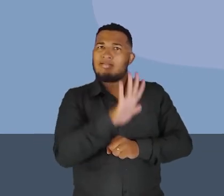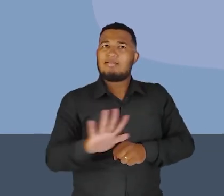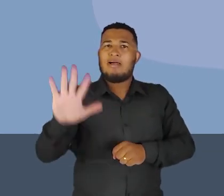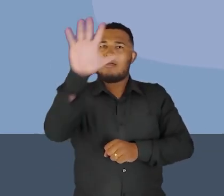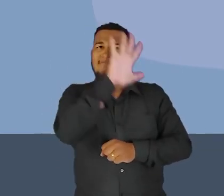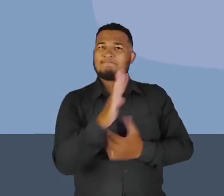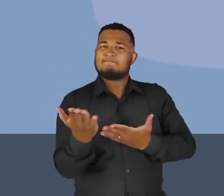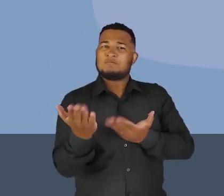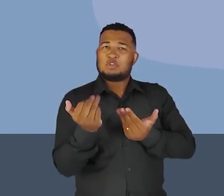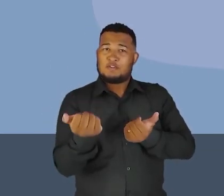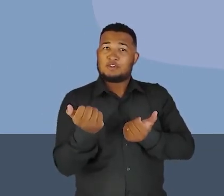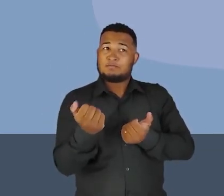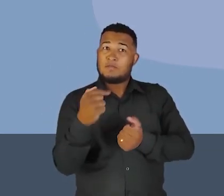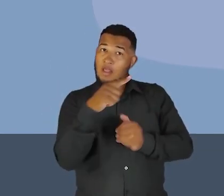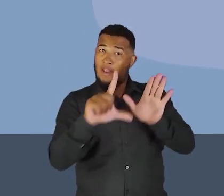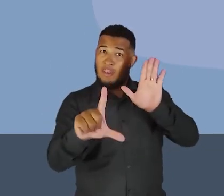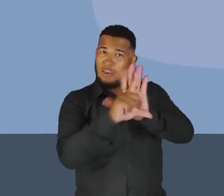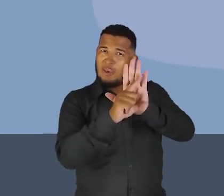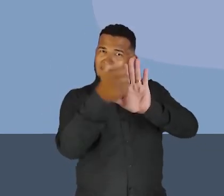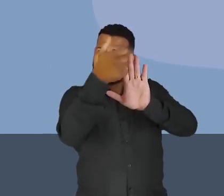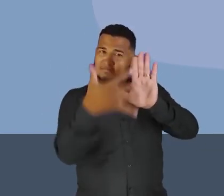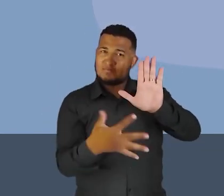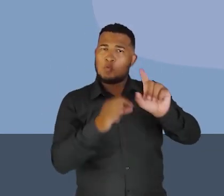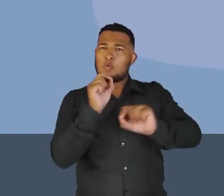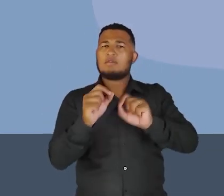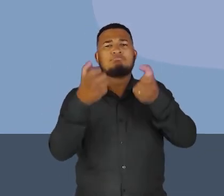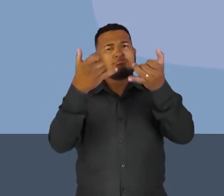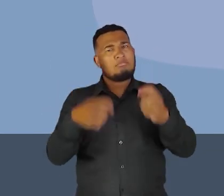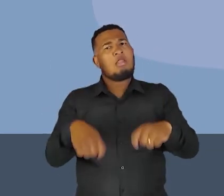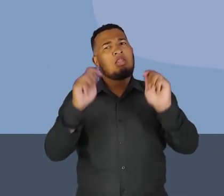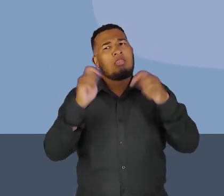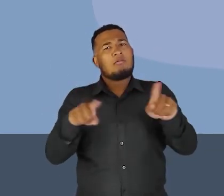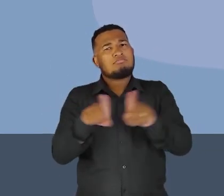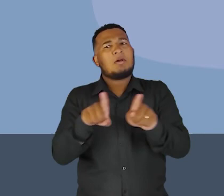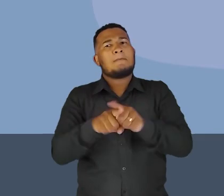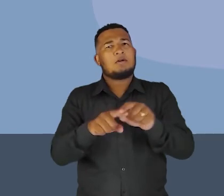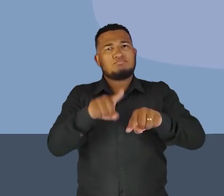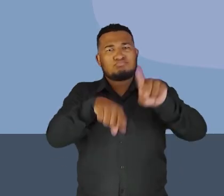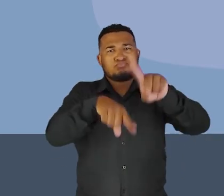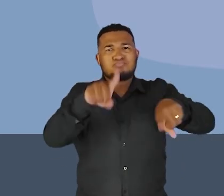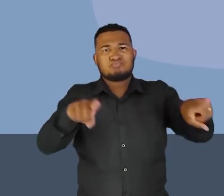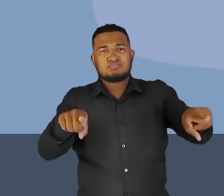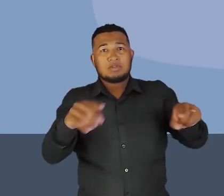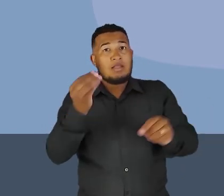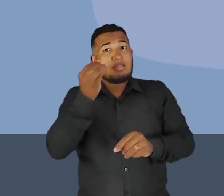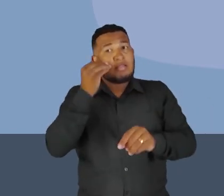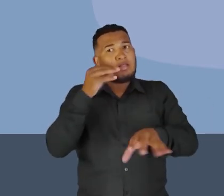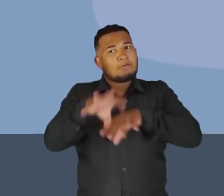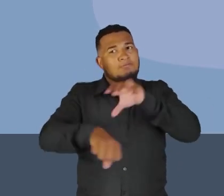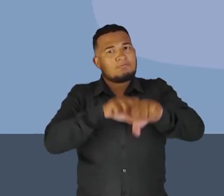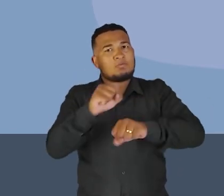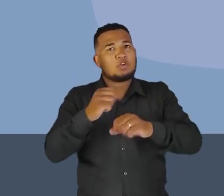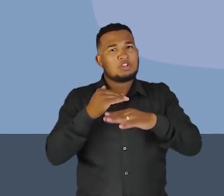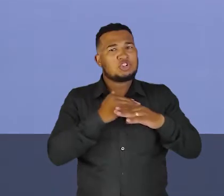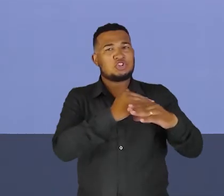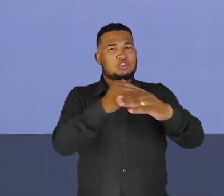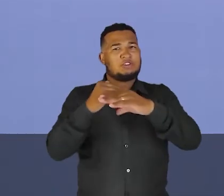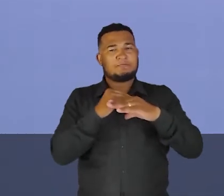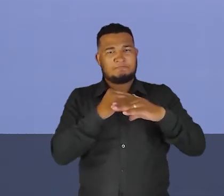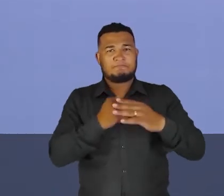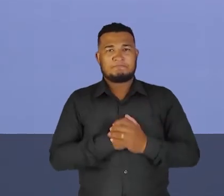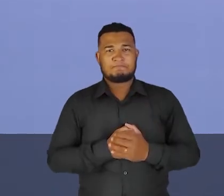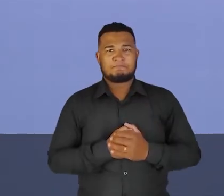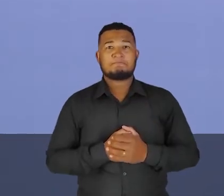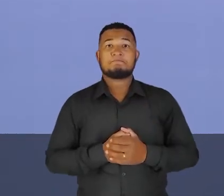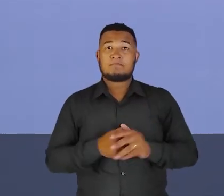essa lei, ela reconhece a existência da diversidade e busca garantir, né, a igualdade dentro dessa diversidade.